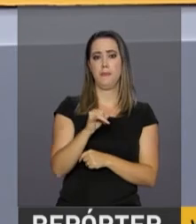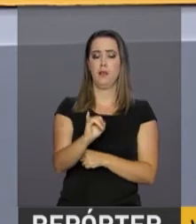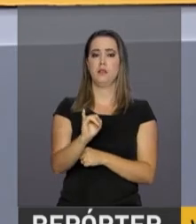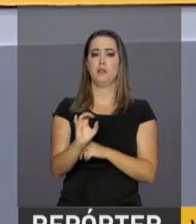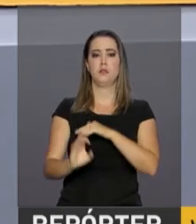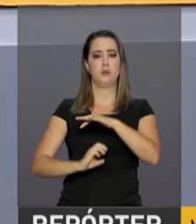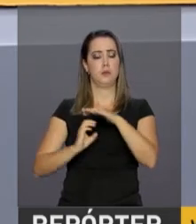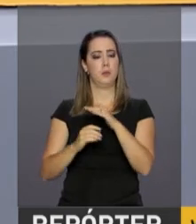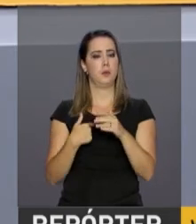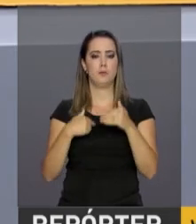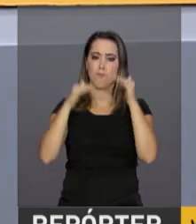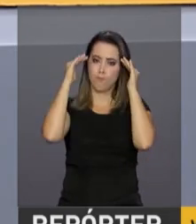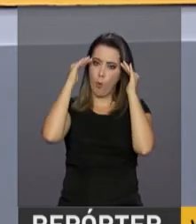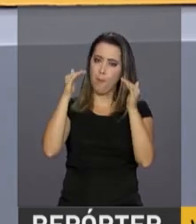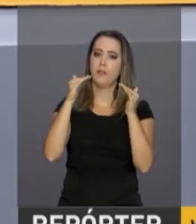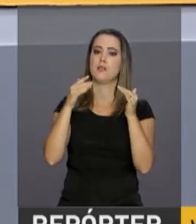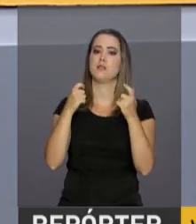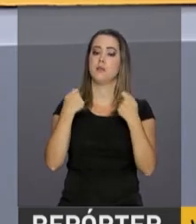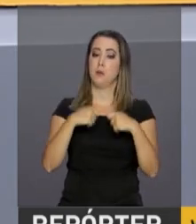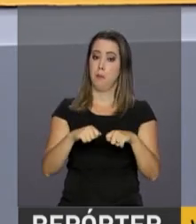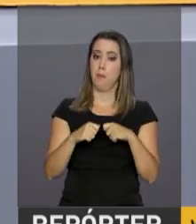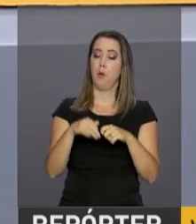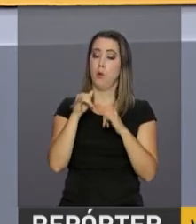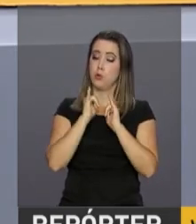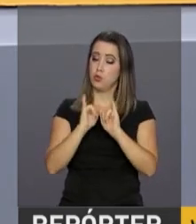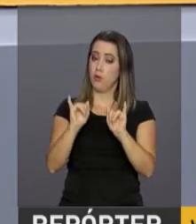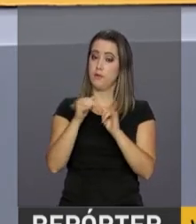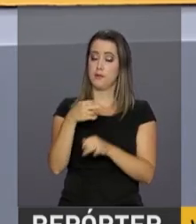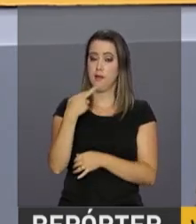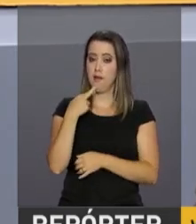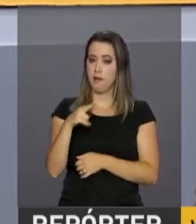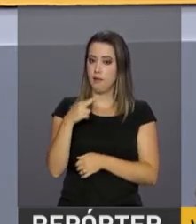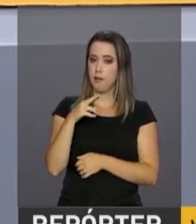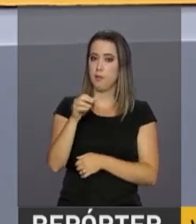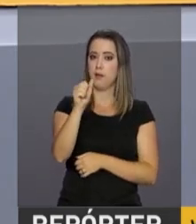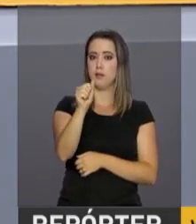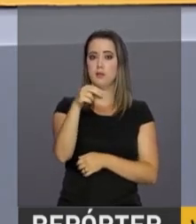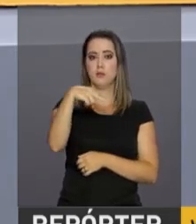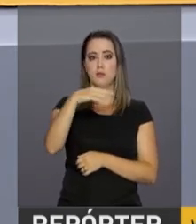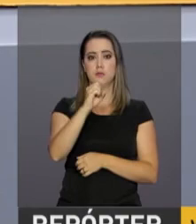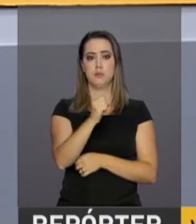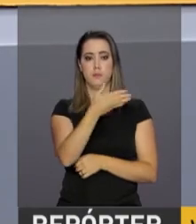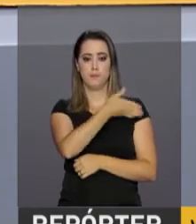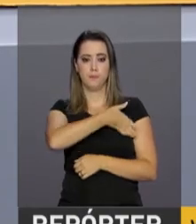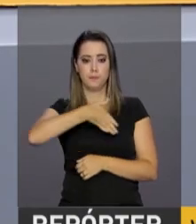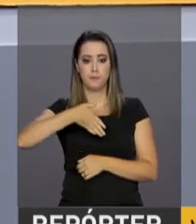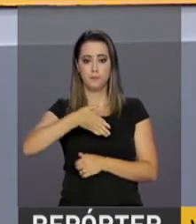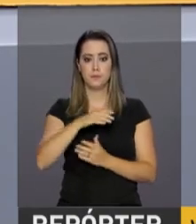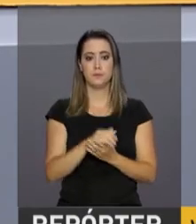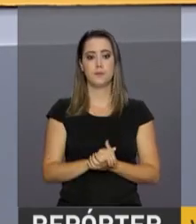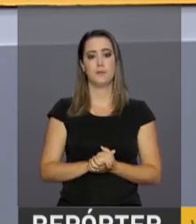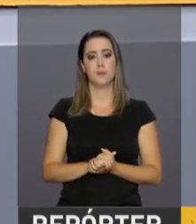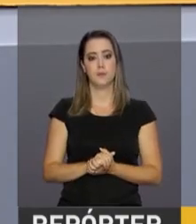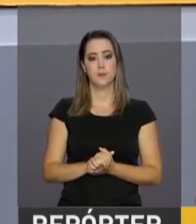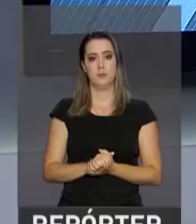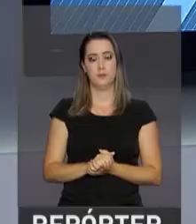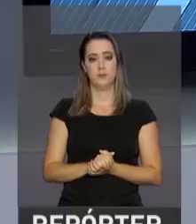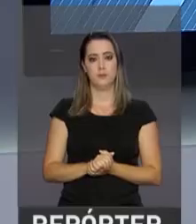não prestarem o serviço, os pacientes devem registrar a reclamação na Agência Nacional de Saúde